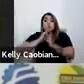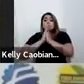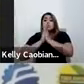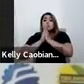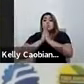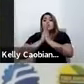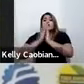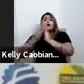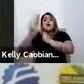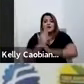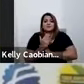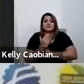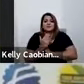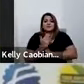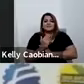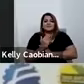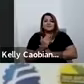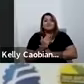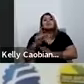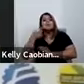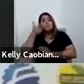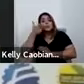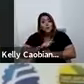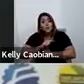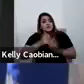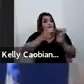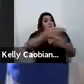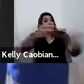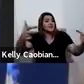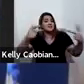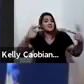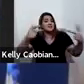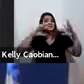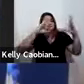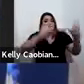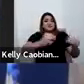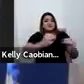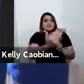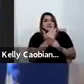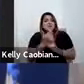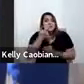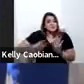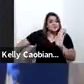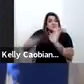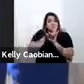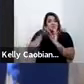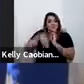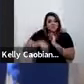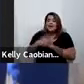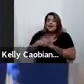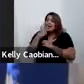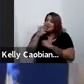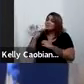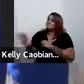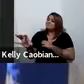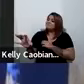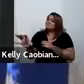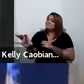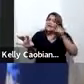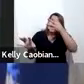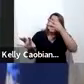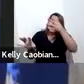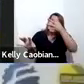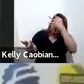as formas. E essa misericórdia, ela chegou, doutor. Chegou. Esse foi o equívoco da empresa. Ela esqueceu que eram vidas que